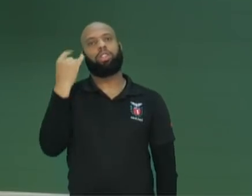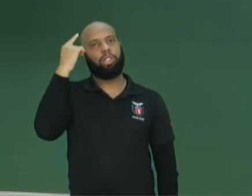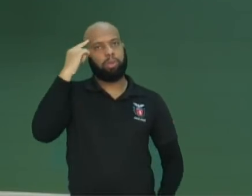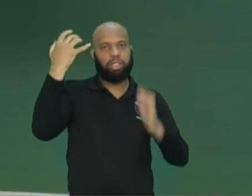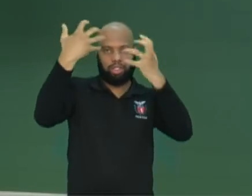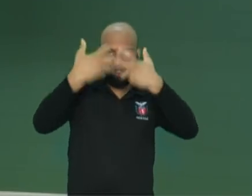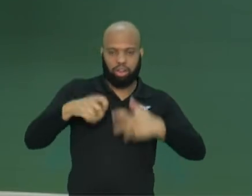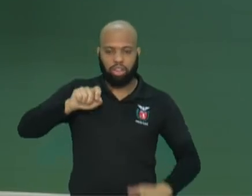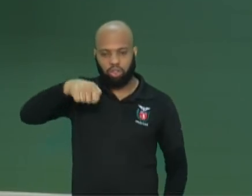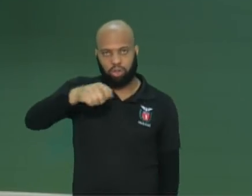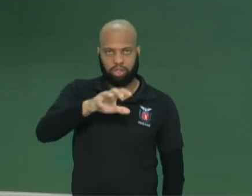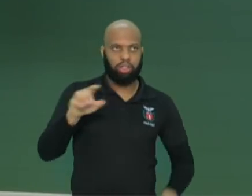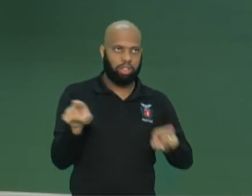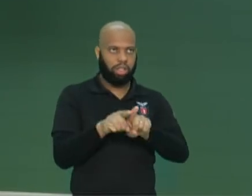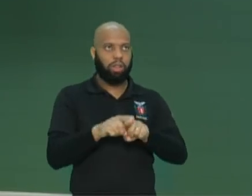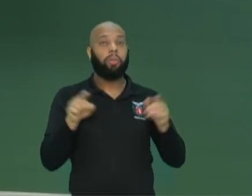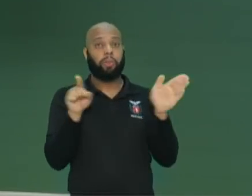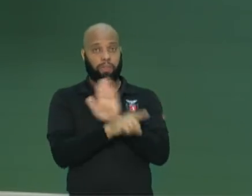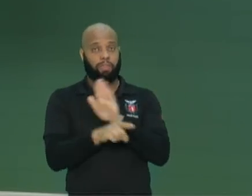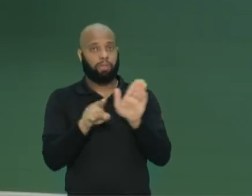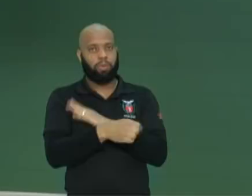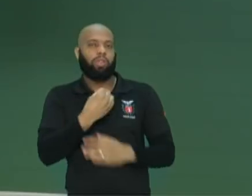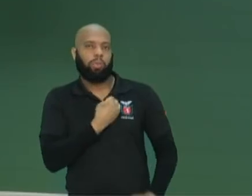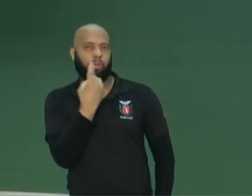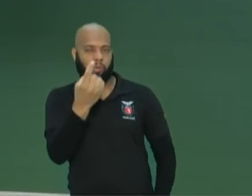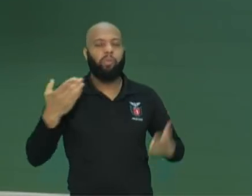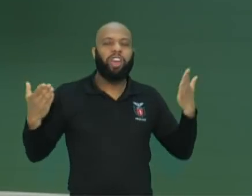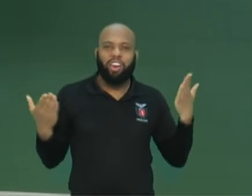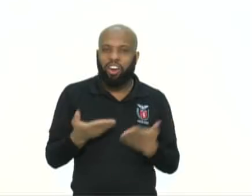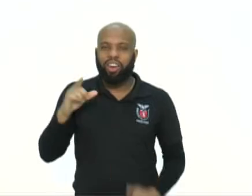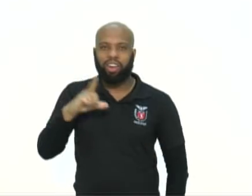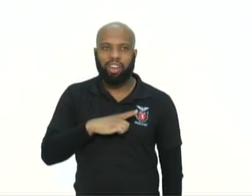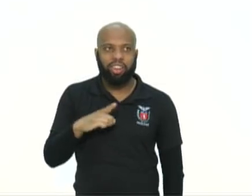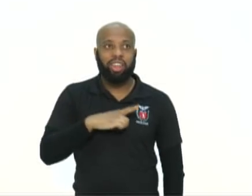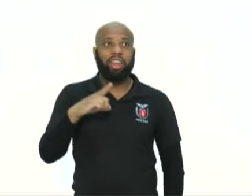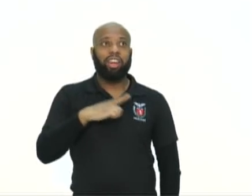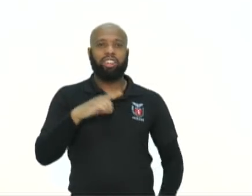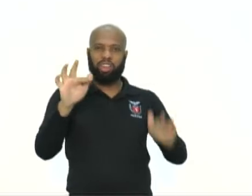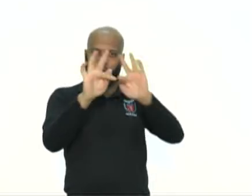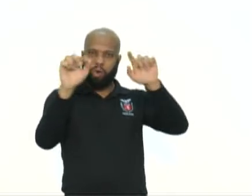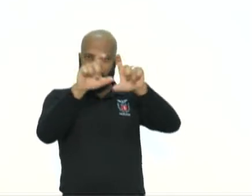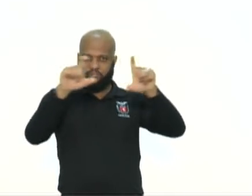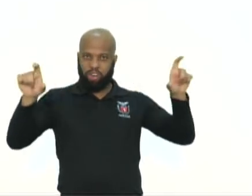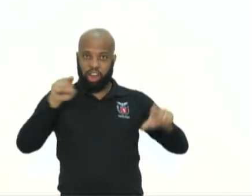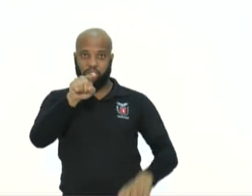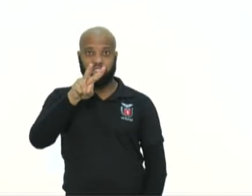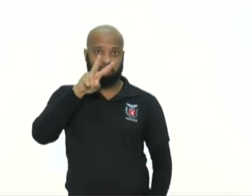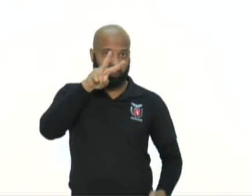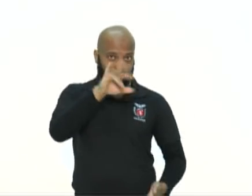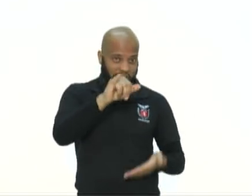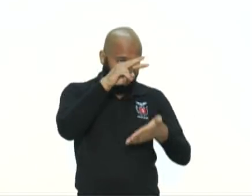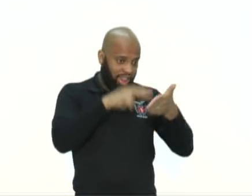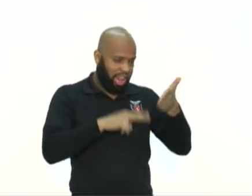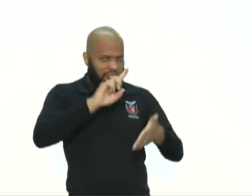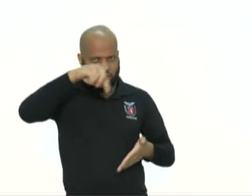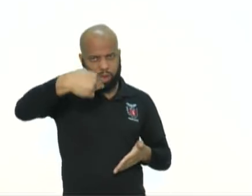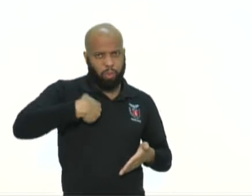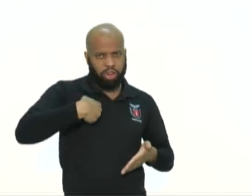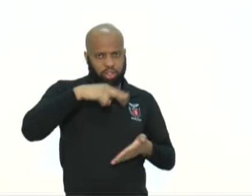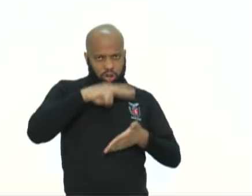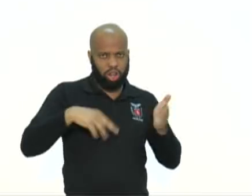pensar nisso. Exercíciozinho ali, o primeiro. Tem uma afirmativa ali que vocês vão fazer a leitura, depois